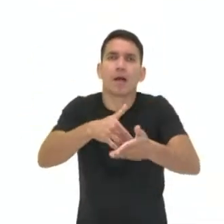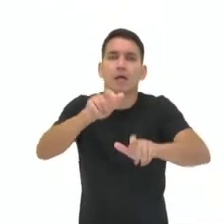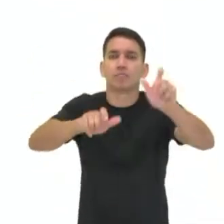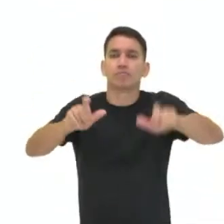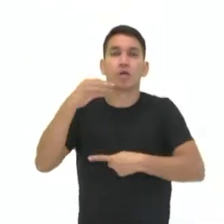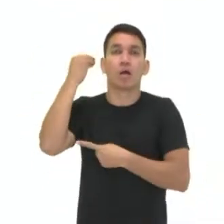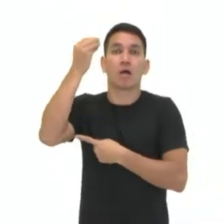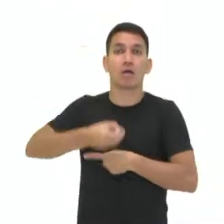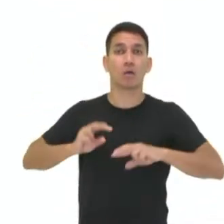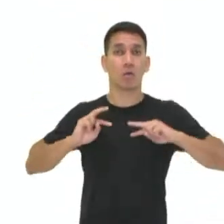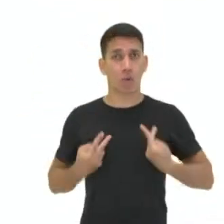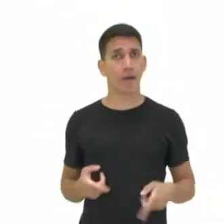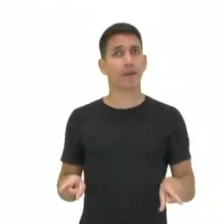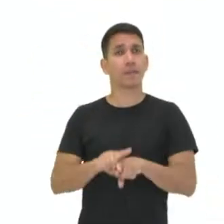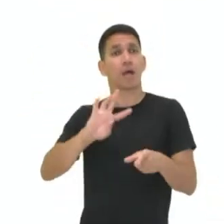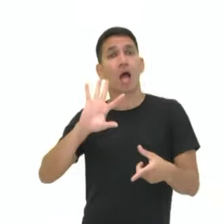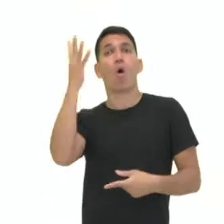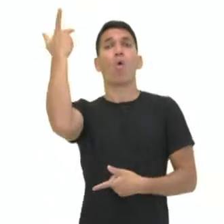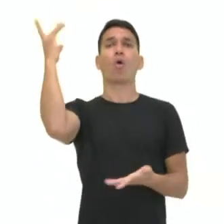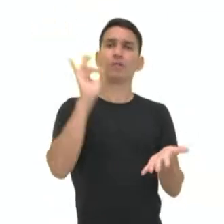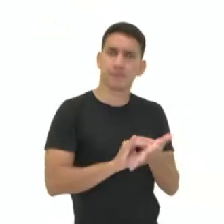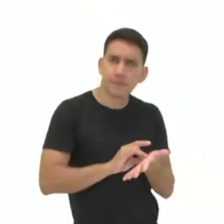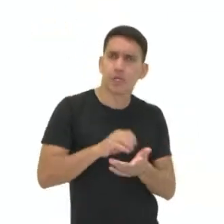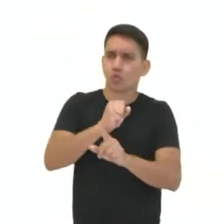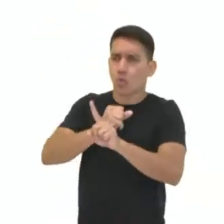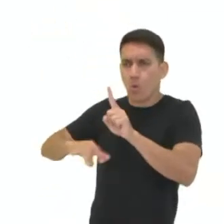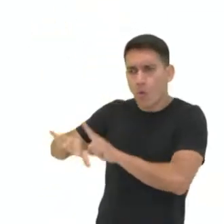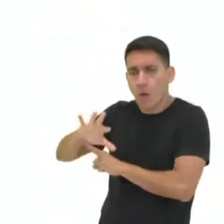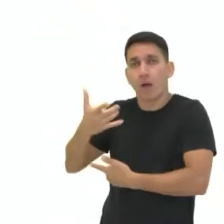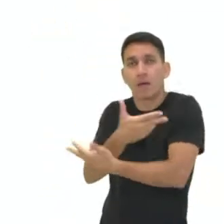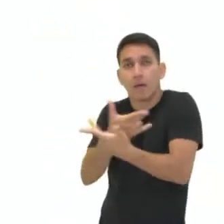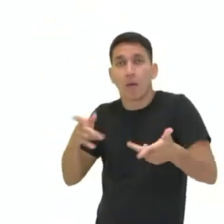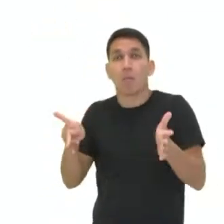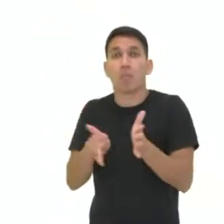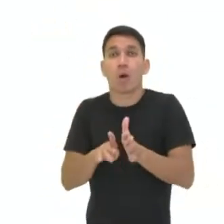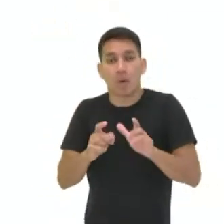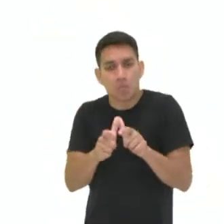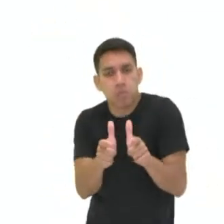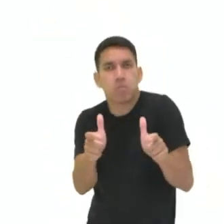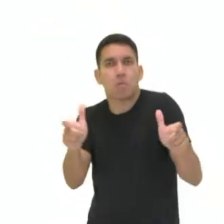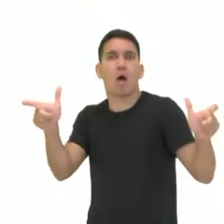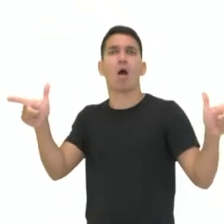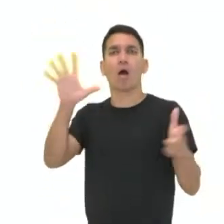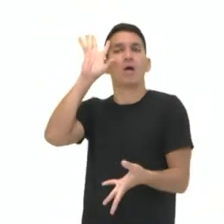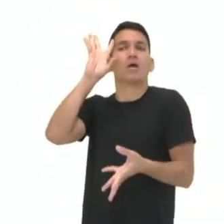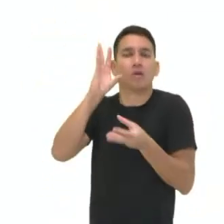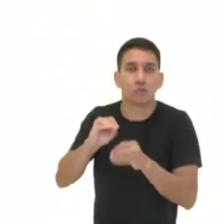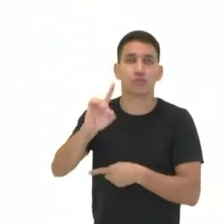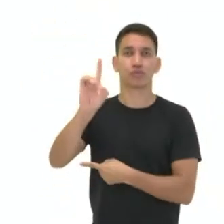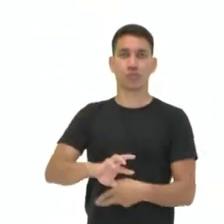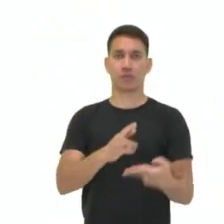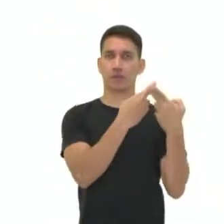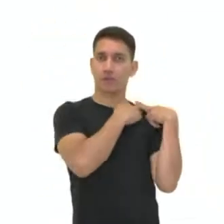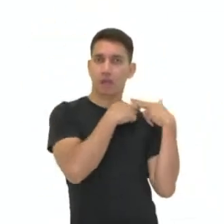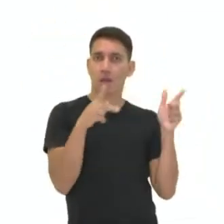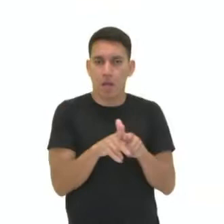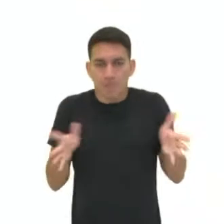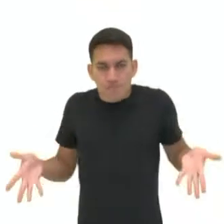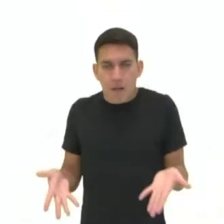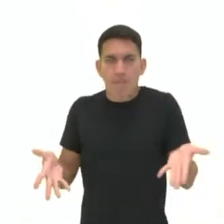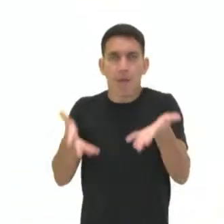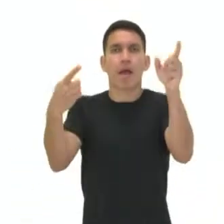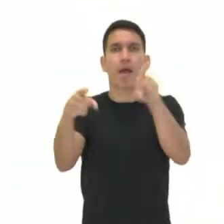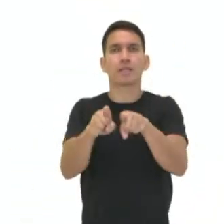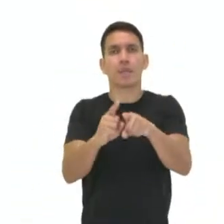e fatos históricos, sociais, como forma de ampliar a compreensão dos direitos e deveres, de fomentar os